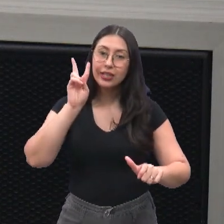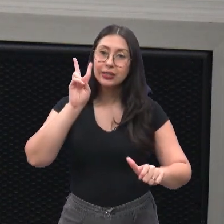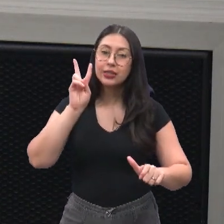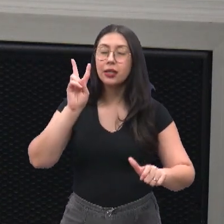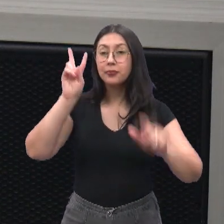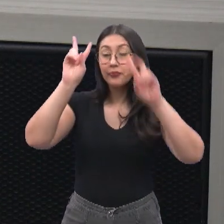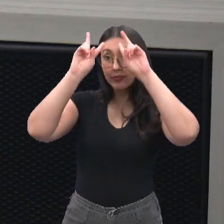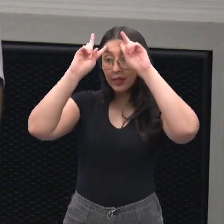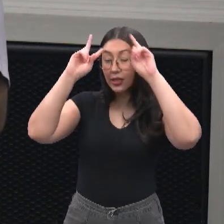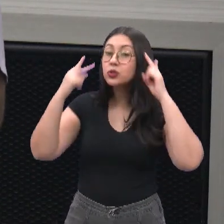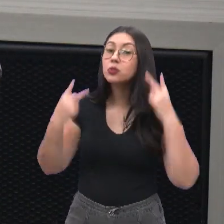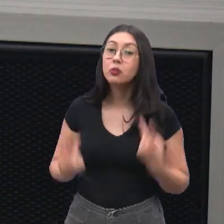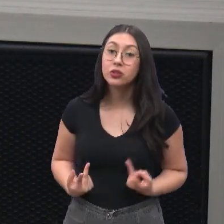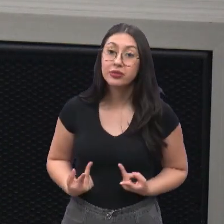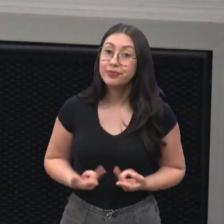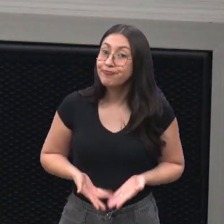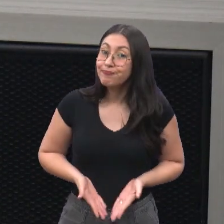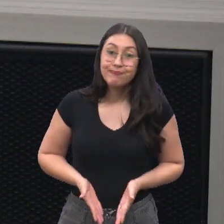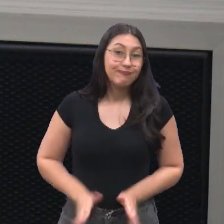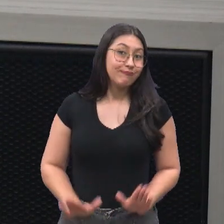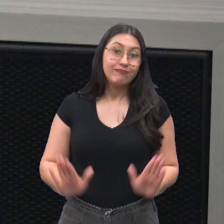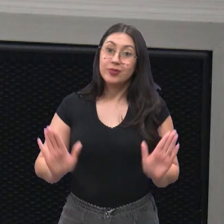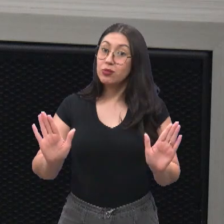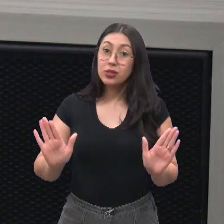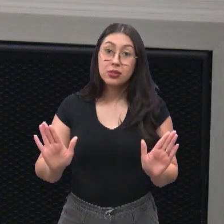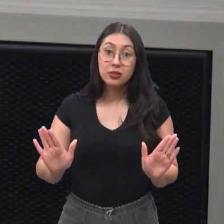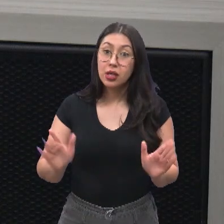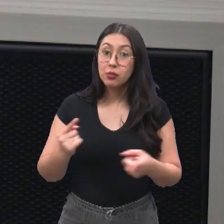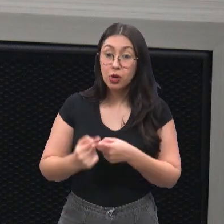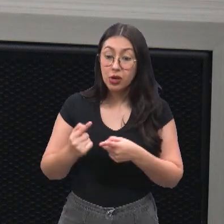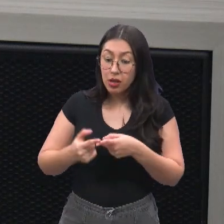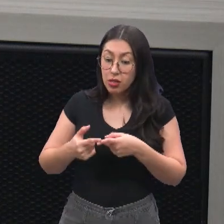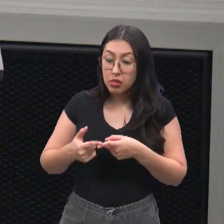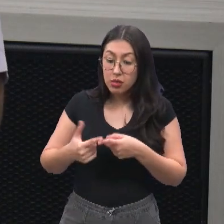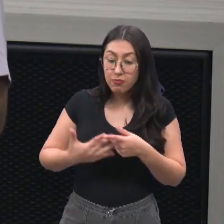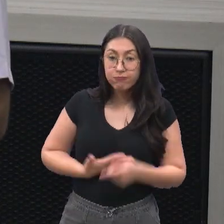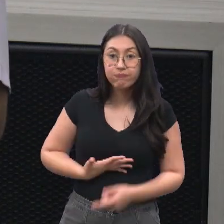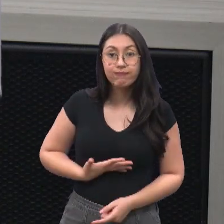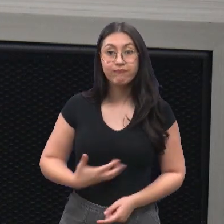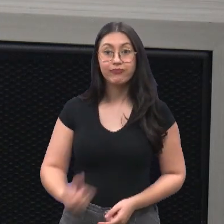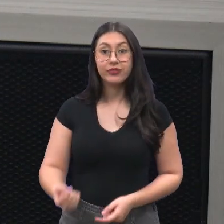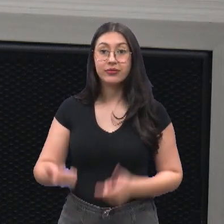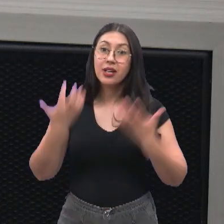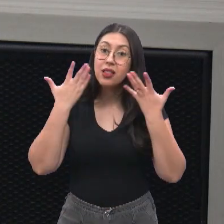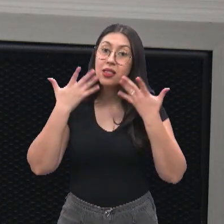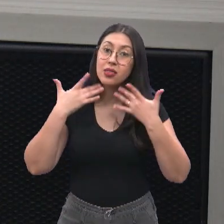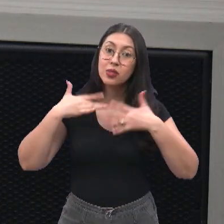que não vingaram, que, infelizmente, naturalmente foram